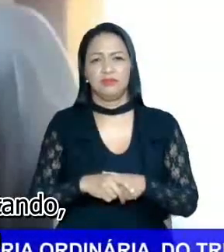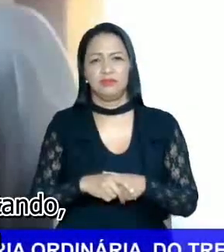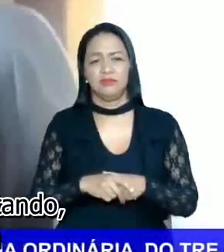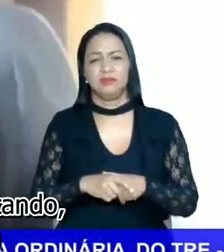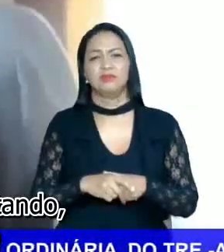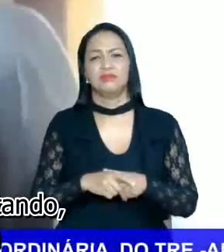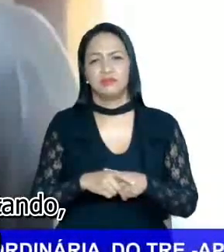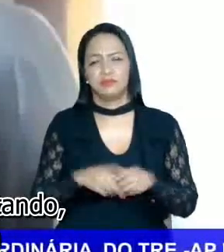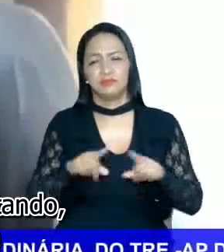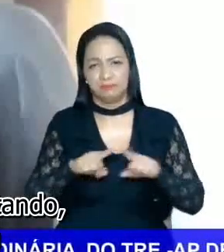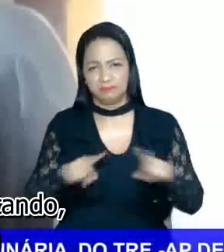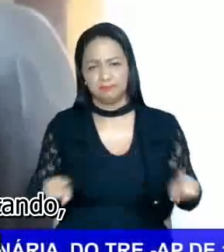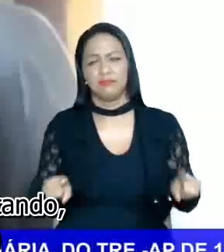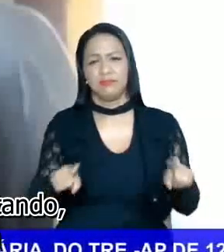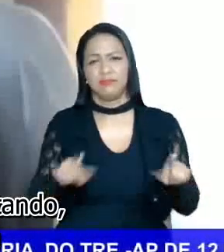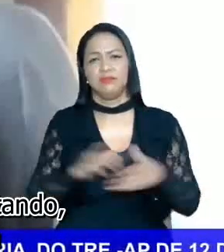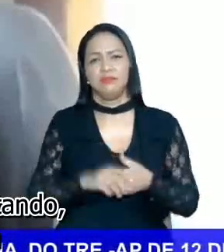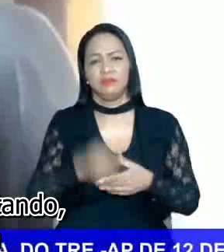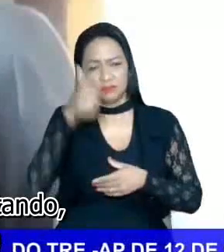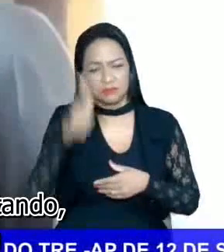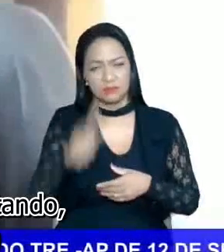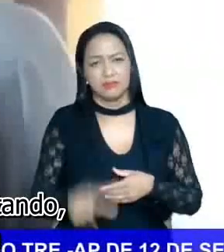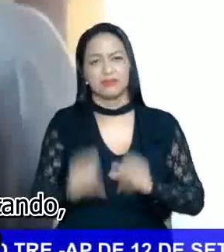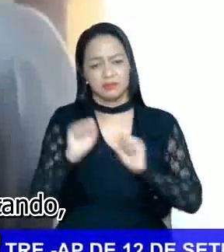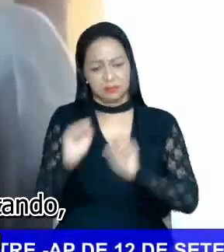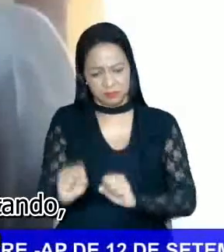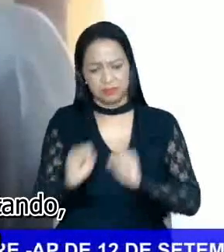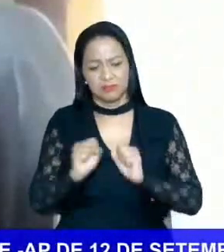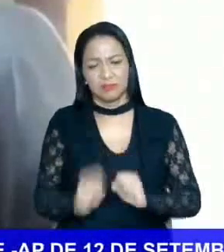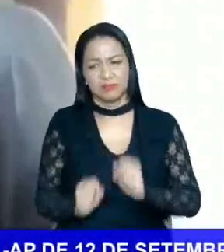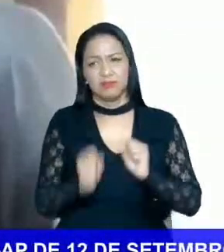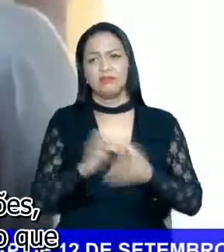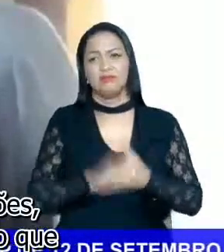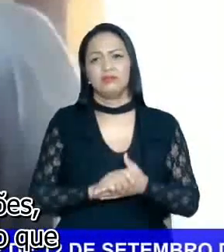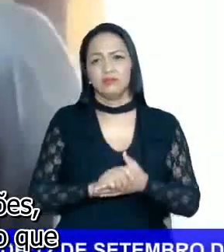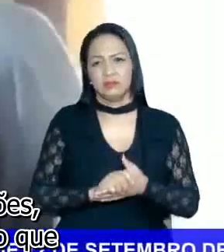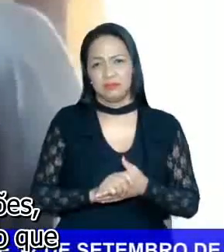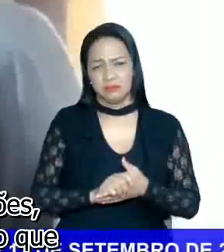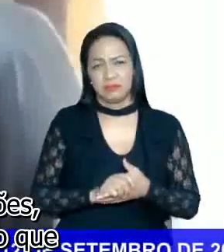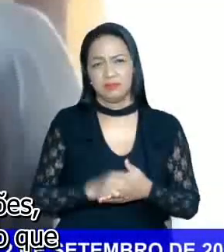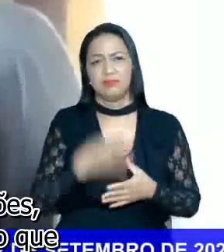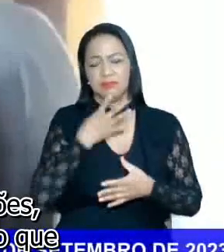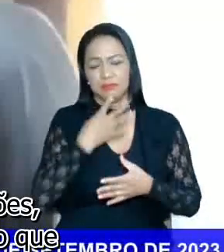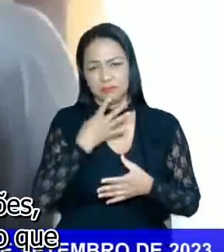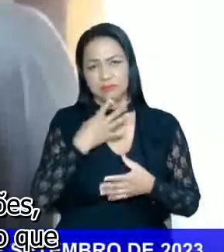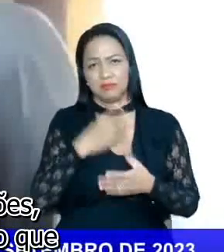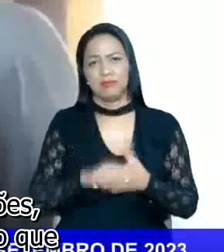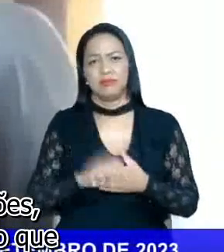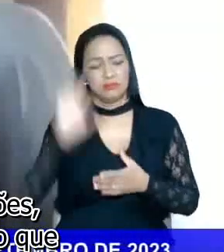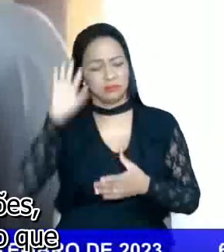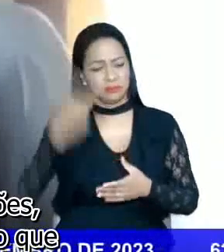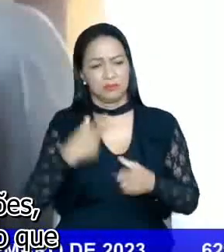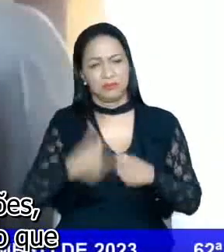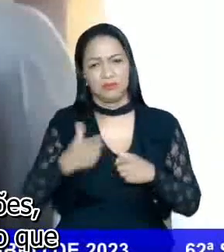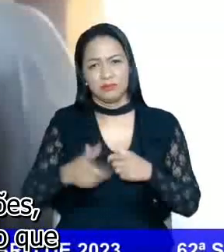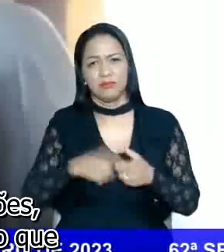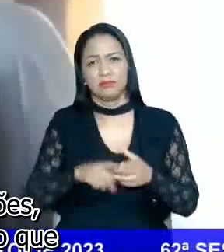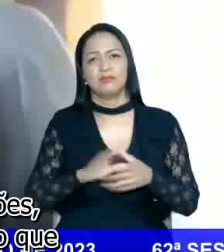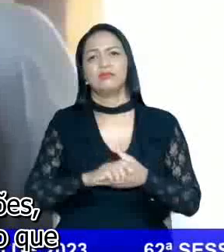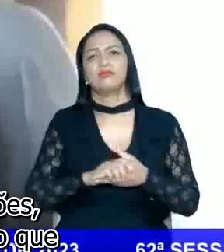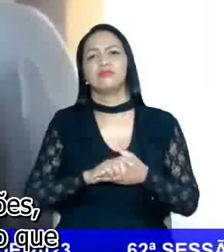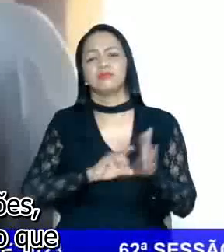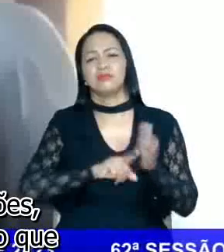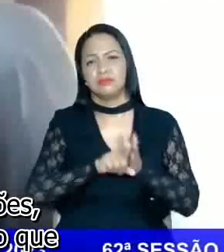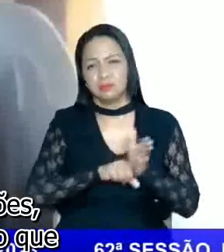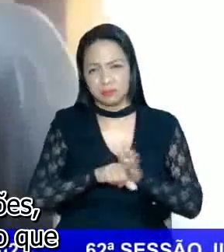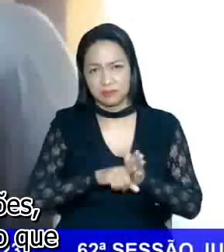citação, embora, como eu estou ressaltando, ele poderia ter tomado ciência inequívoca e resolveria o problema. Feitas essas observações, senhor presidente,